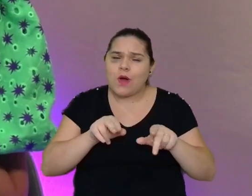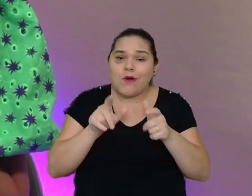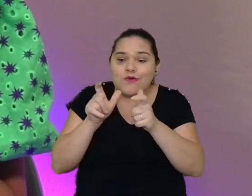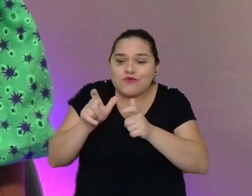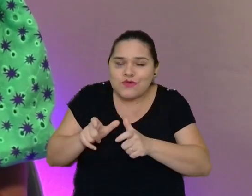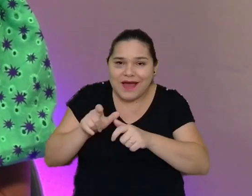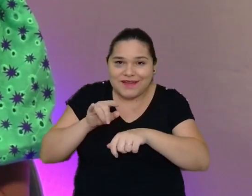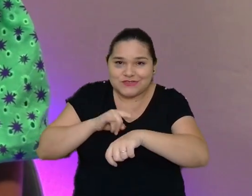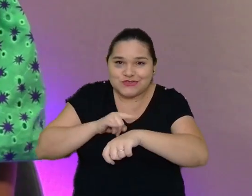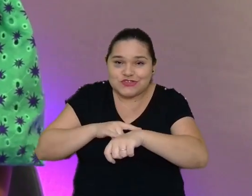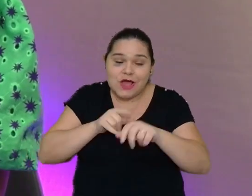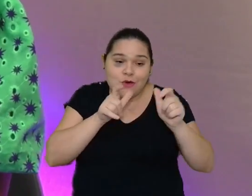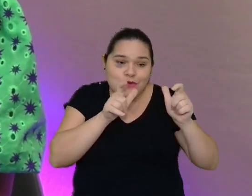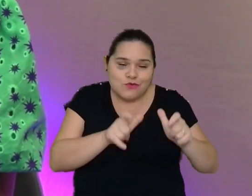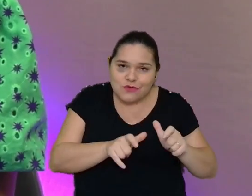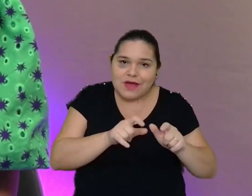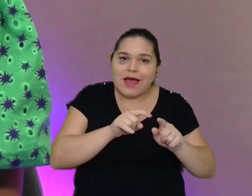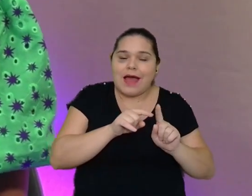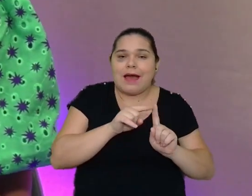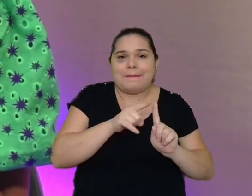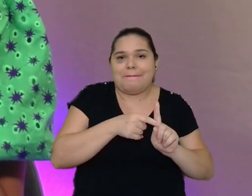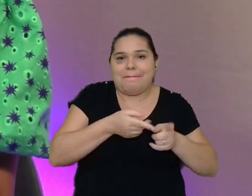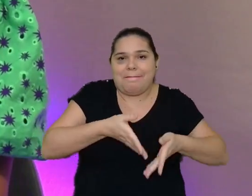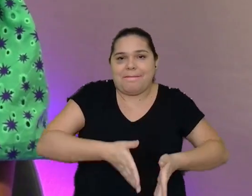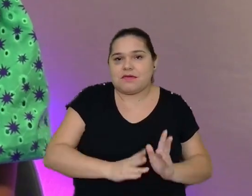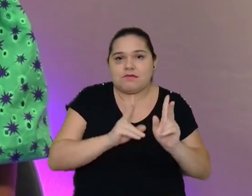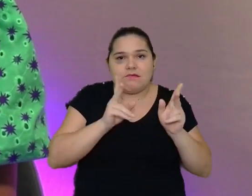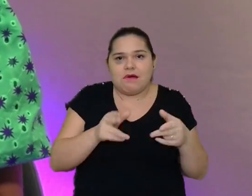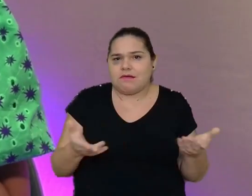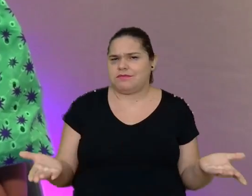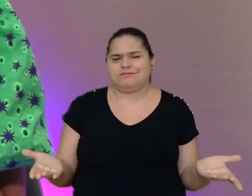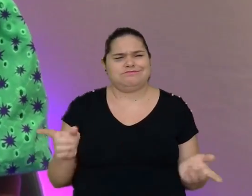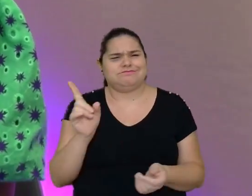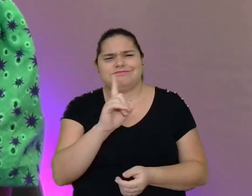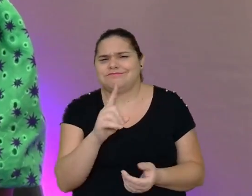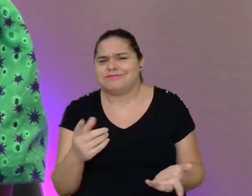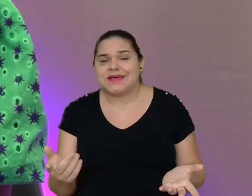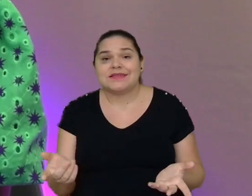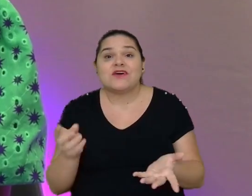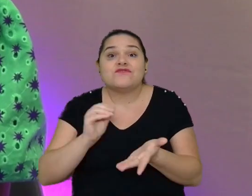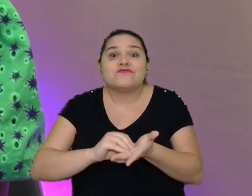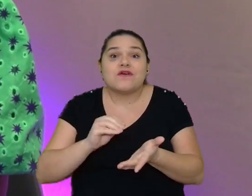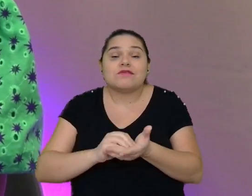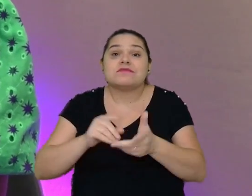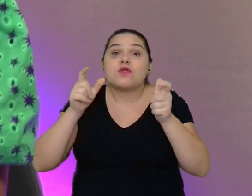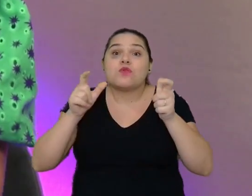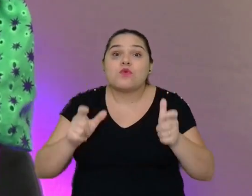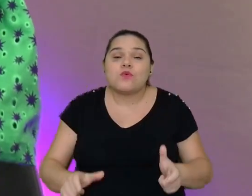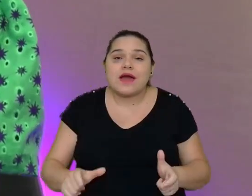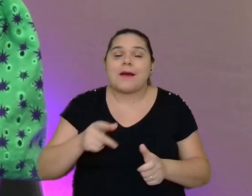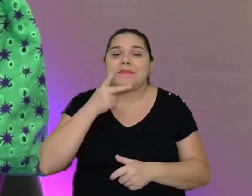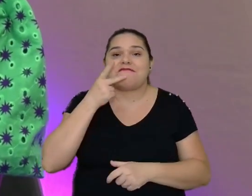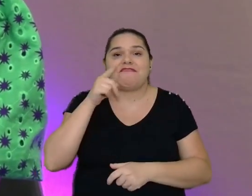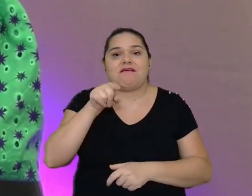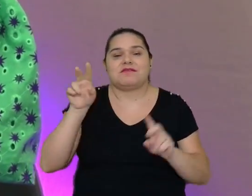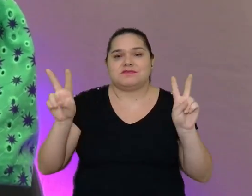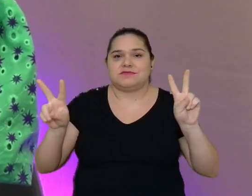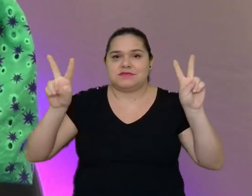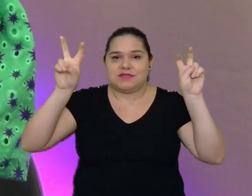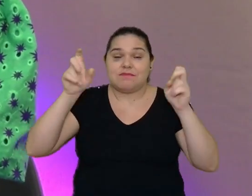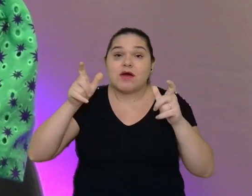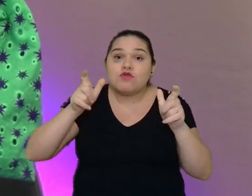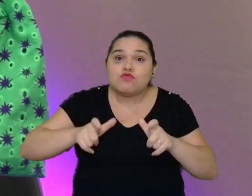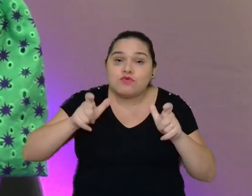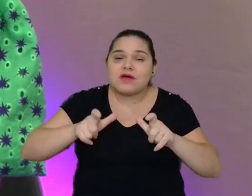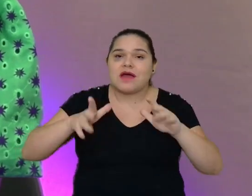uma falta de lugares para se falar sobre o assunto, lugares onde a gente aprende sobre esse assunto, muitas vezes, e com muita sorte,